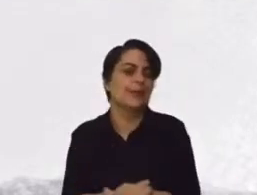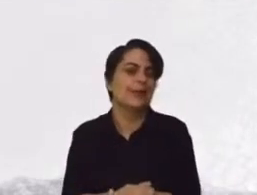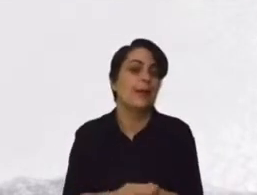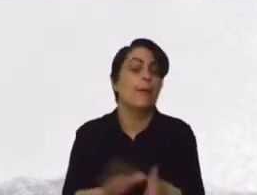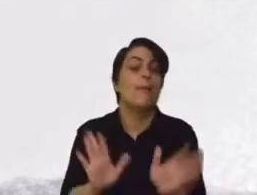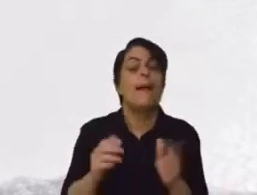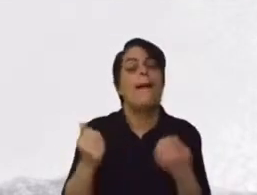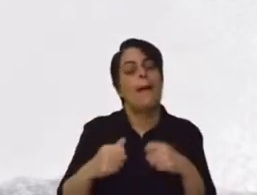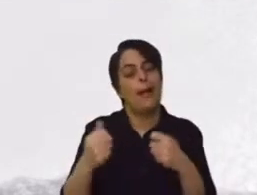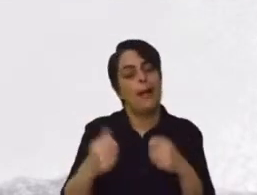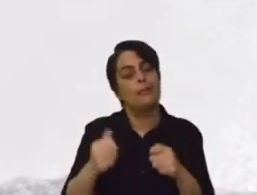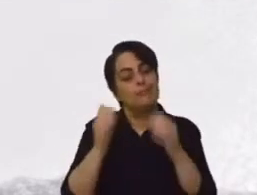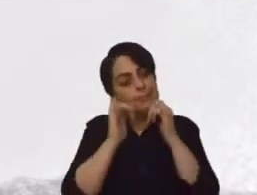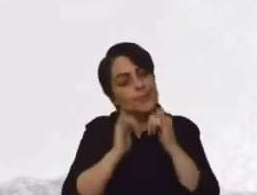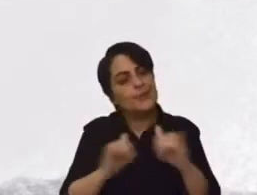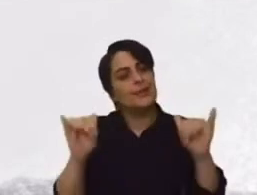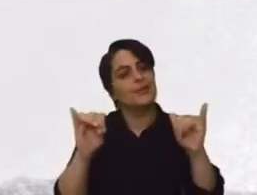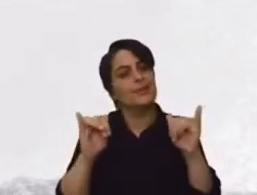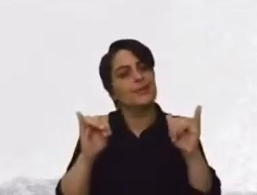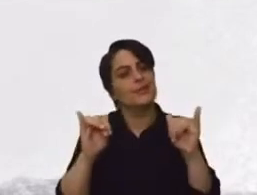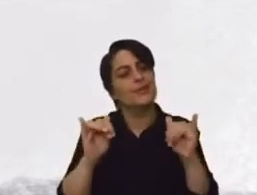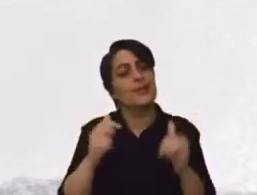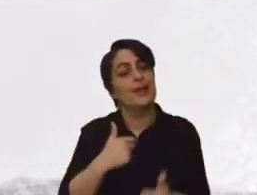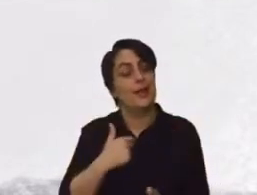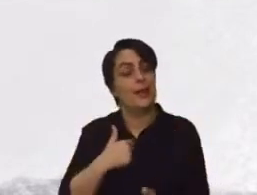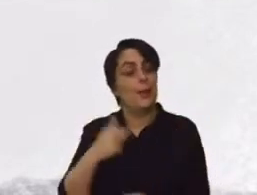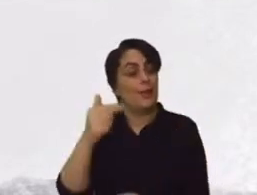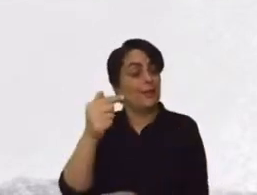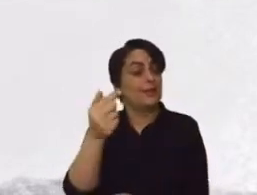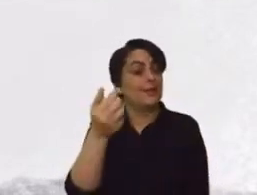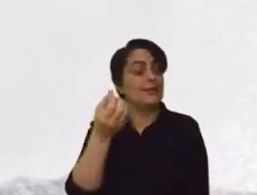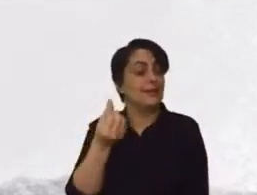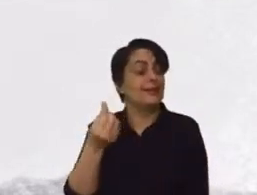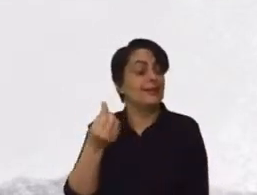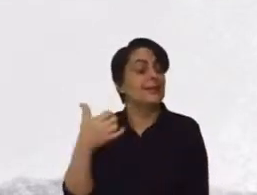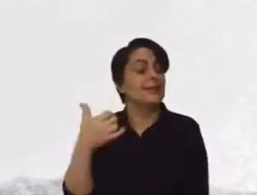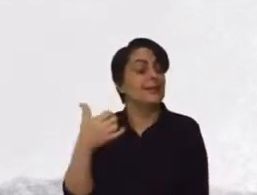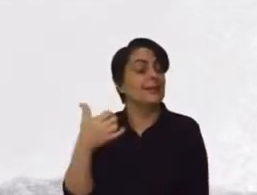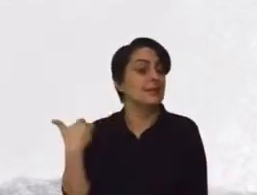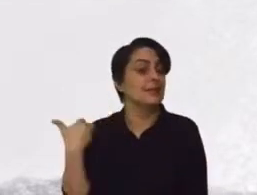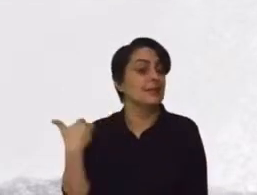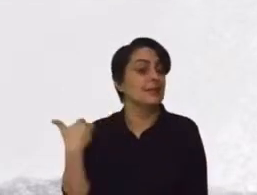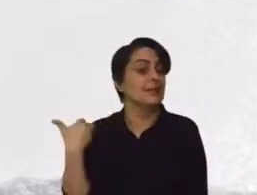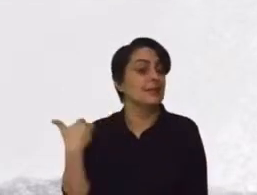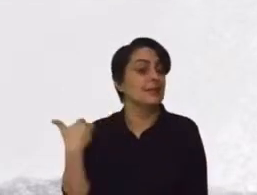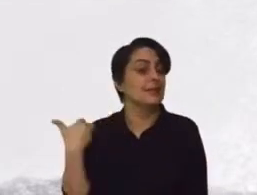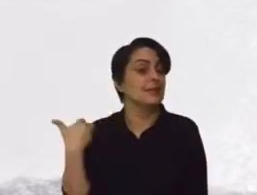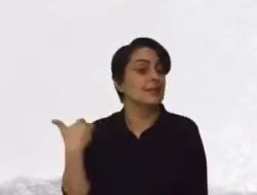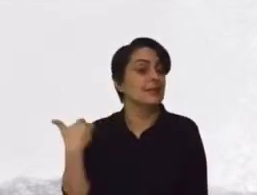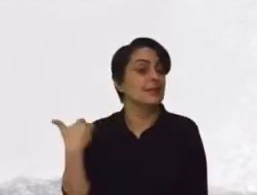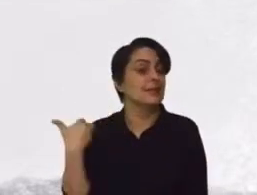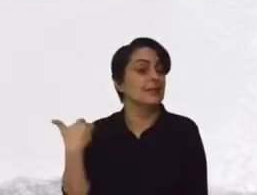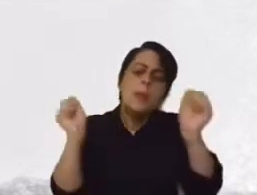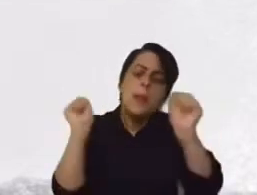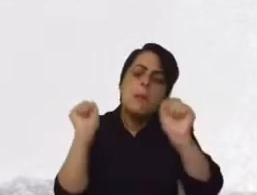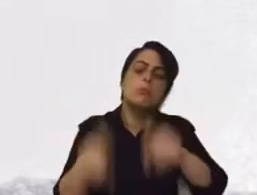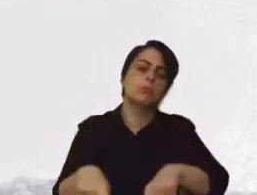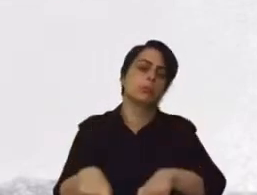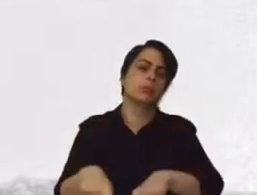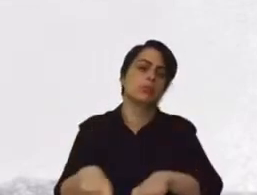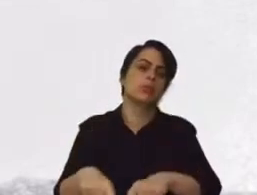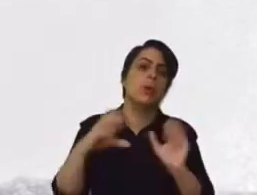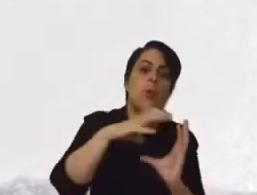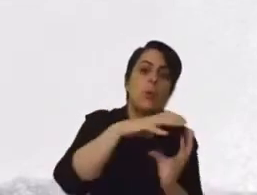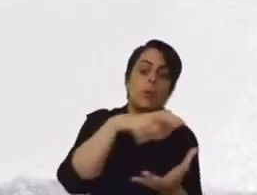vocês. Se eu tenho 76 anos, e acredito que um outro mundo é possível, por favor,